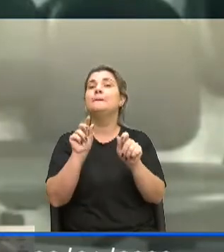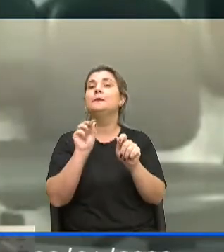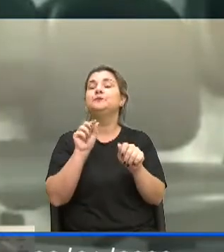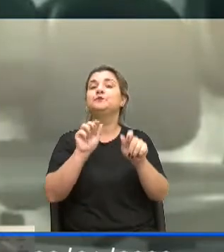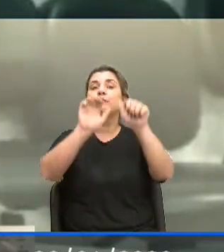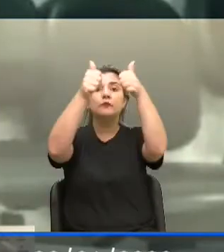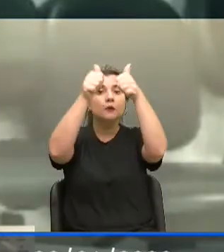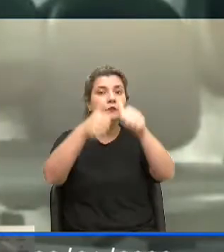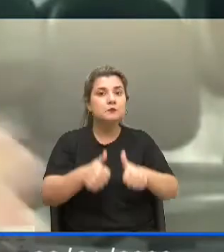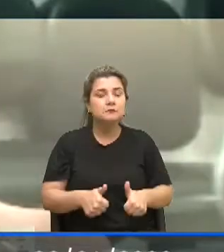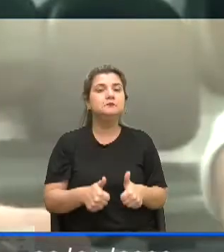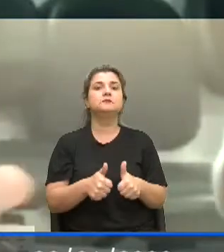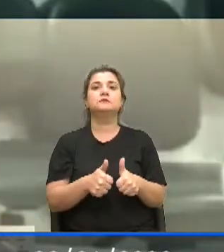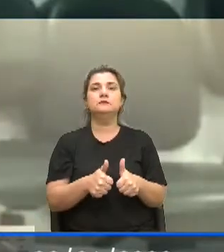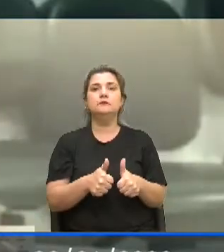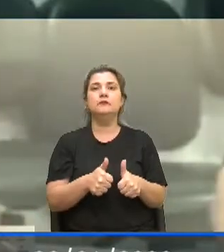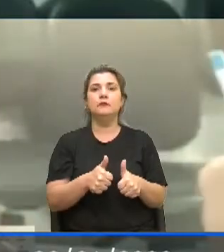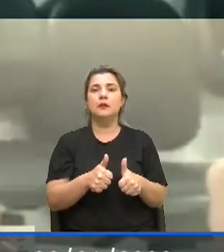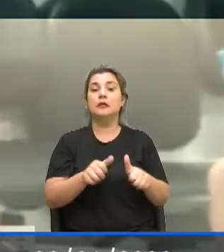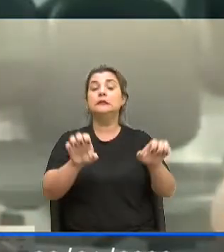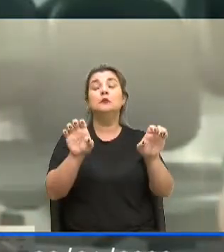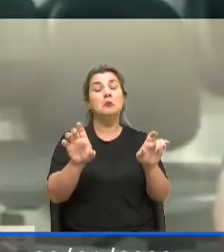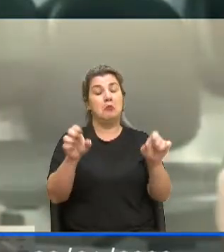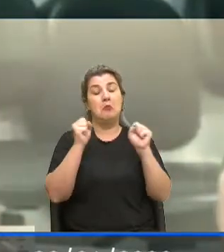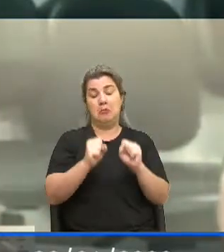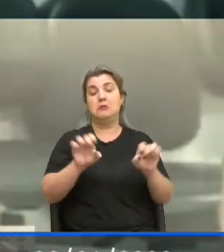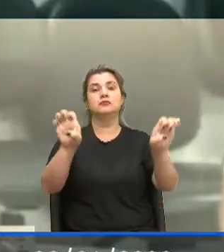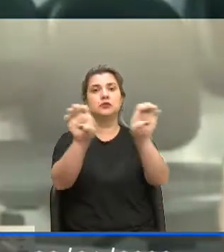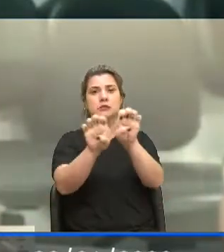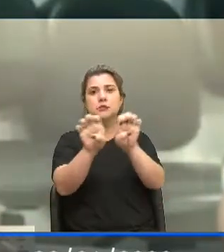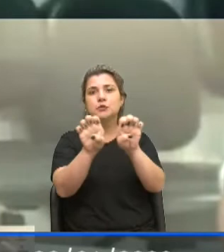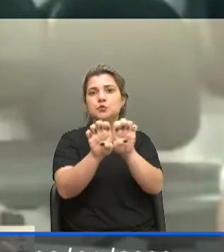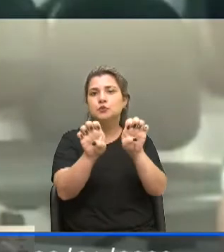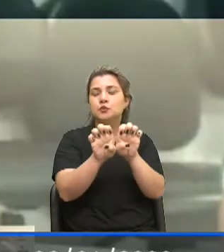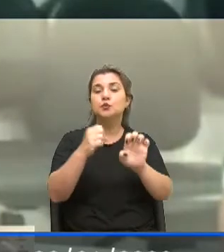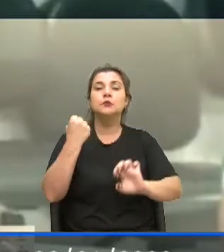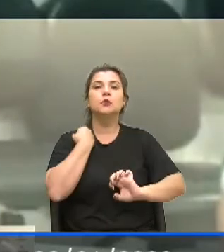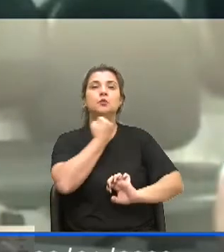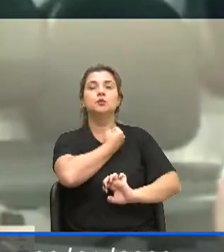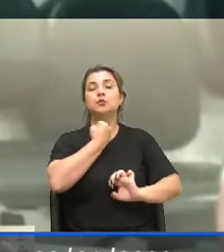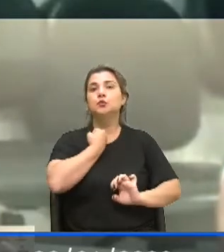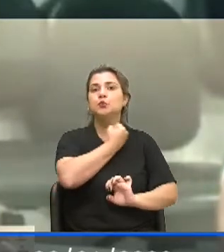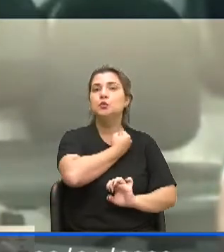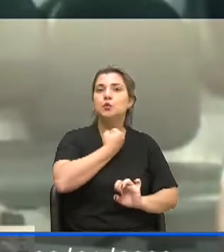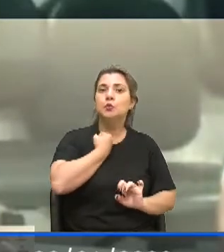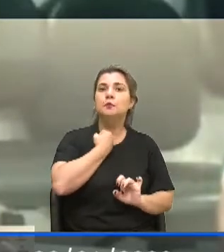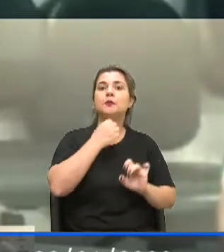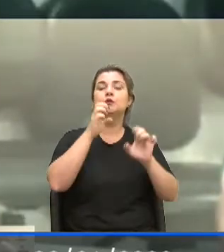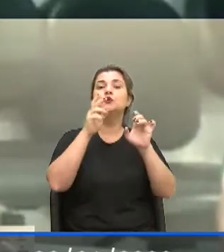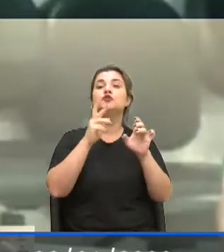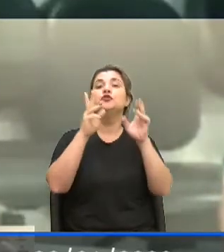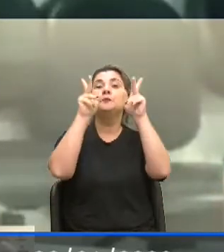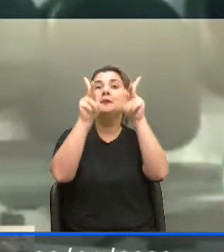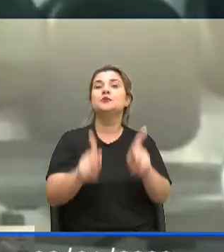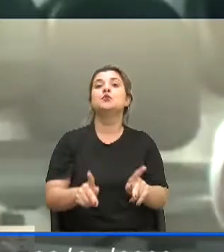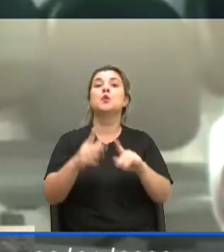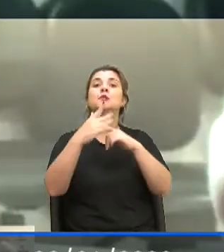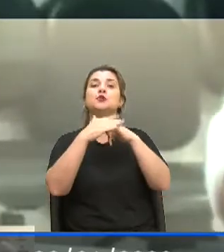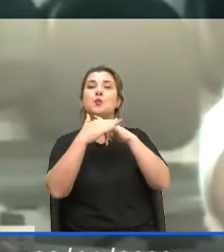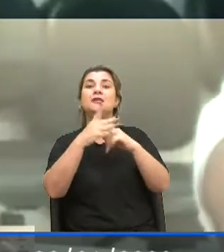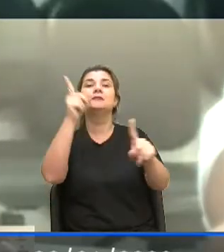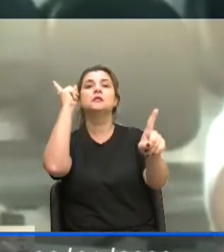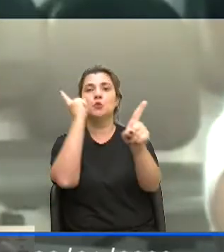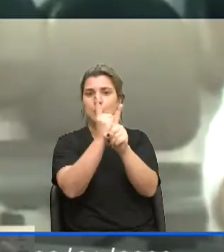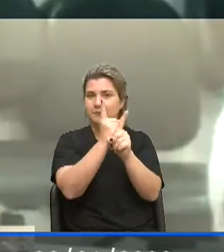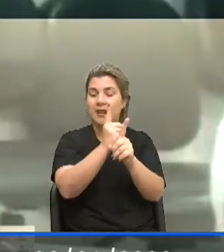mapeamento dentro da estrutura da fábrica, os números de casos doentes que a gente identificar dentro